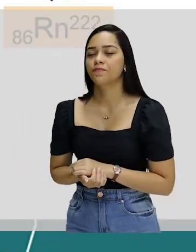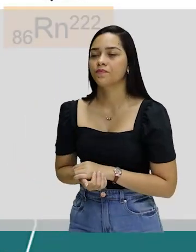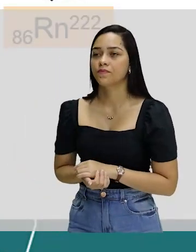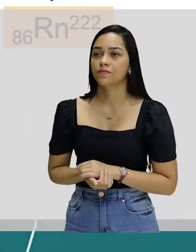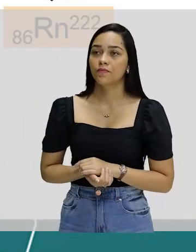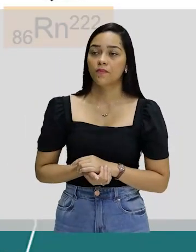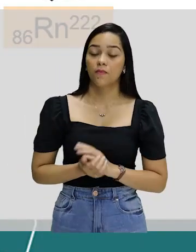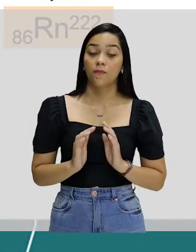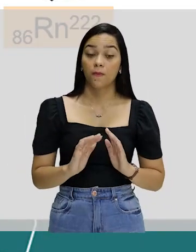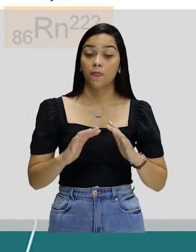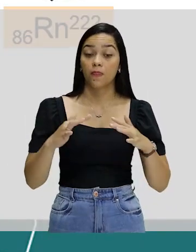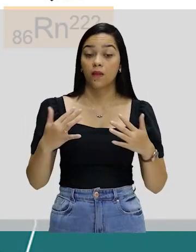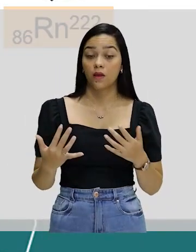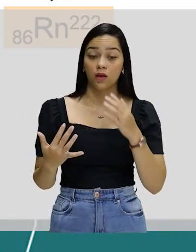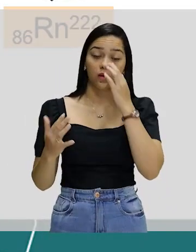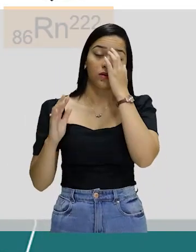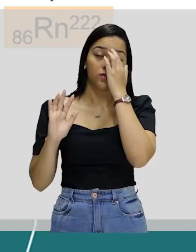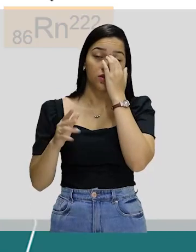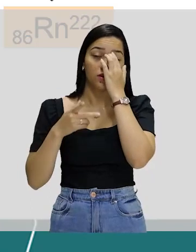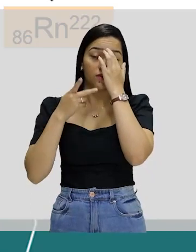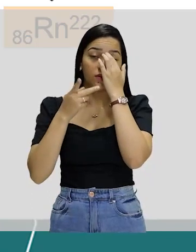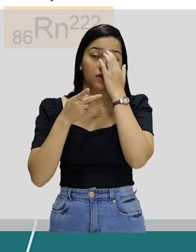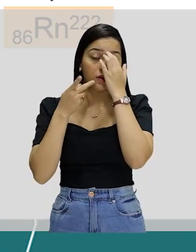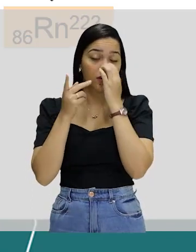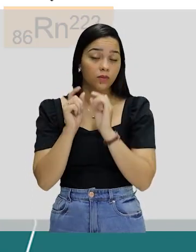Bom, já que falamos em